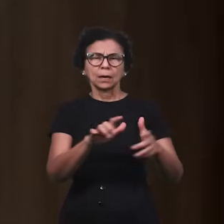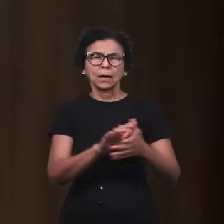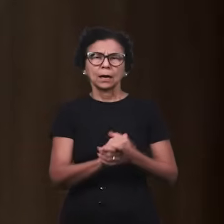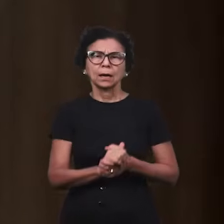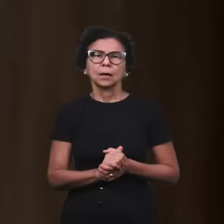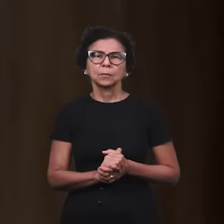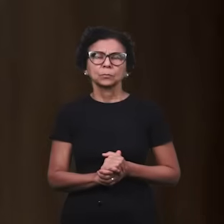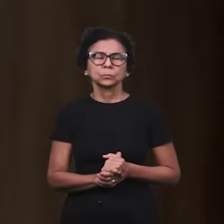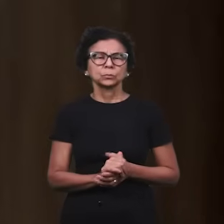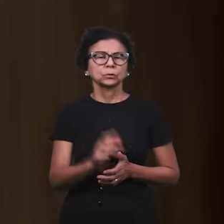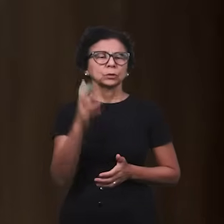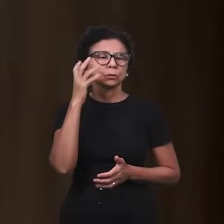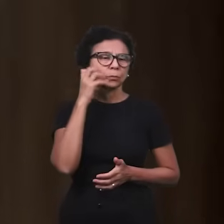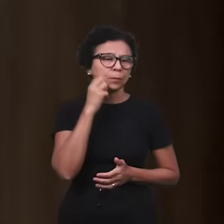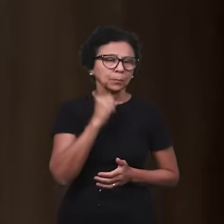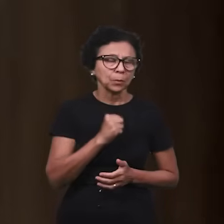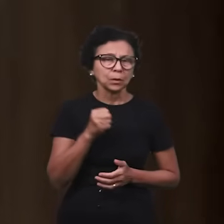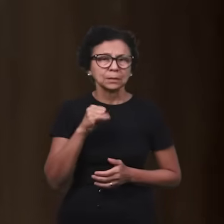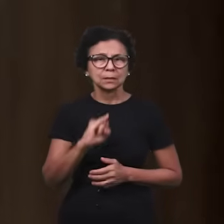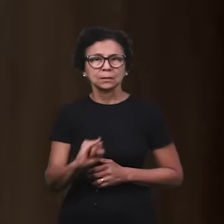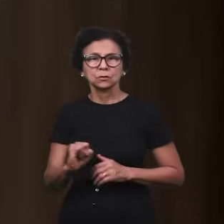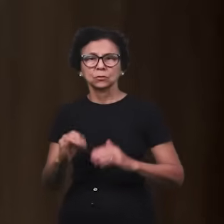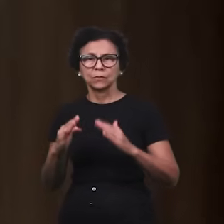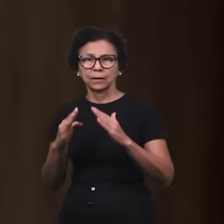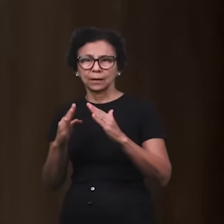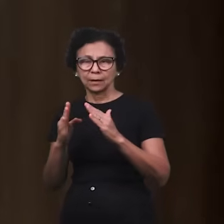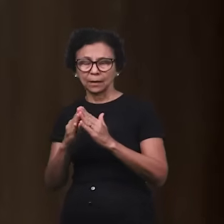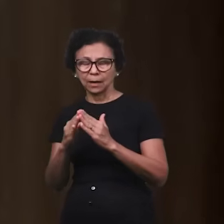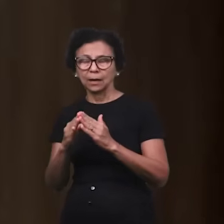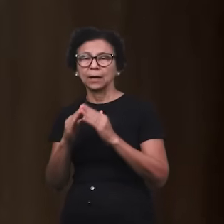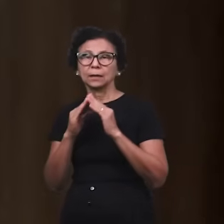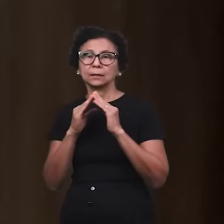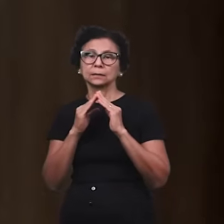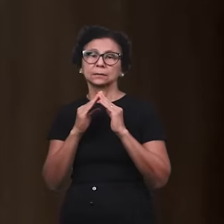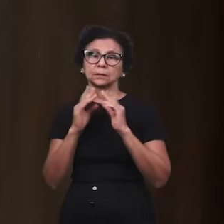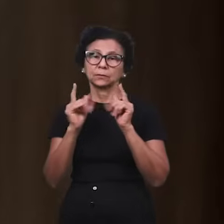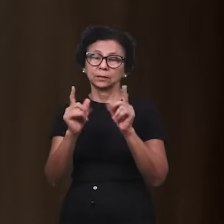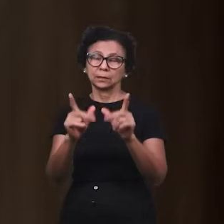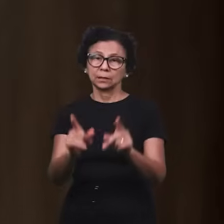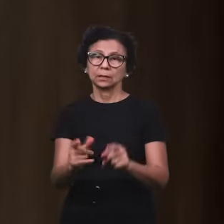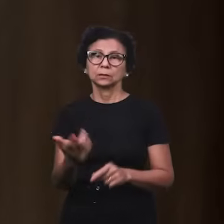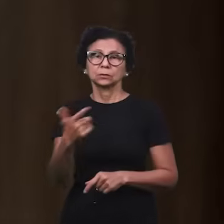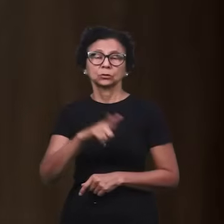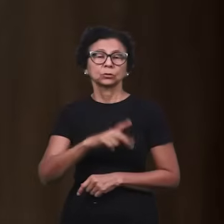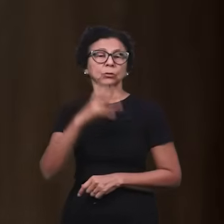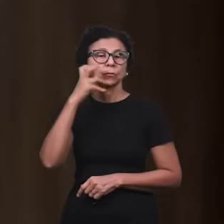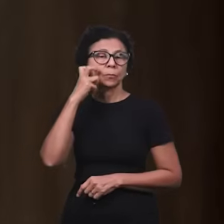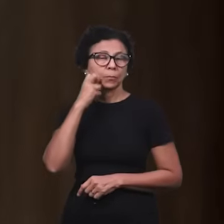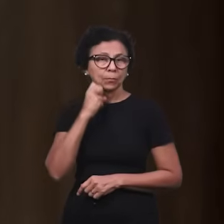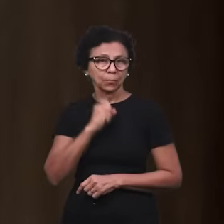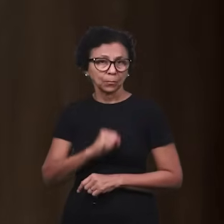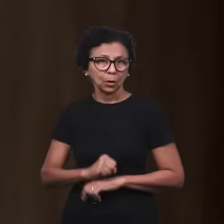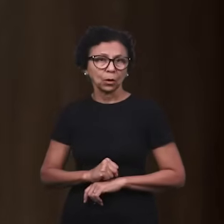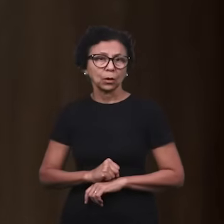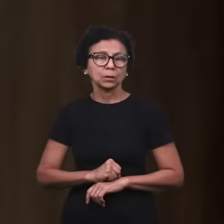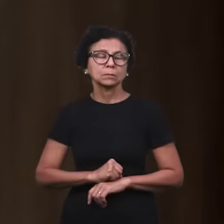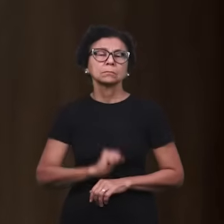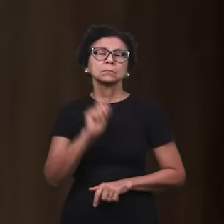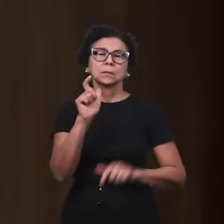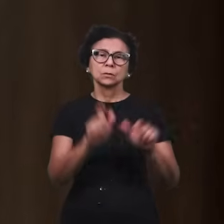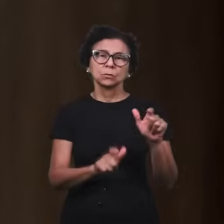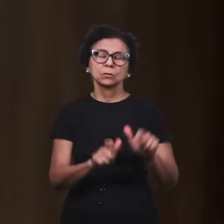aqueles que tinham a casa que venderam podiam resgatar a sua casa, bens, pessoas também podiam